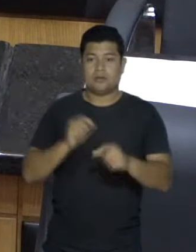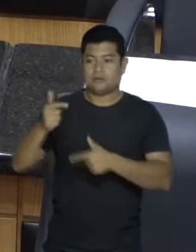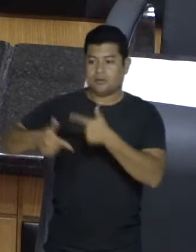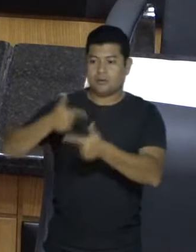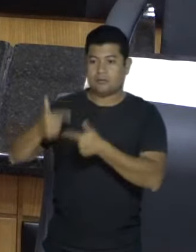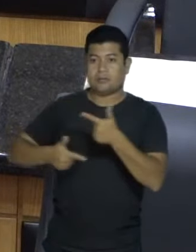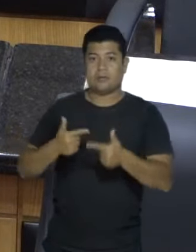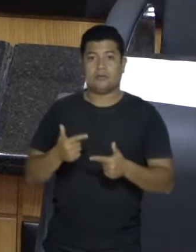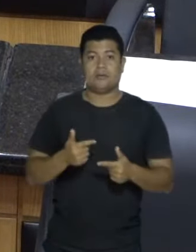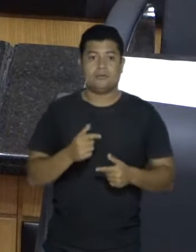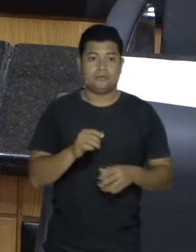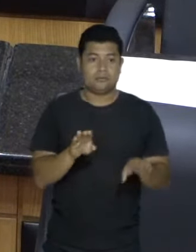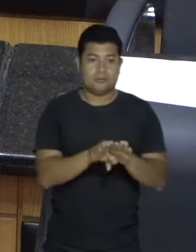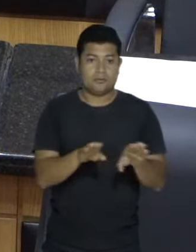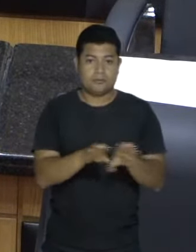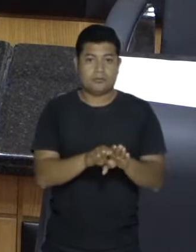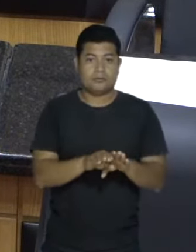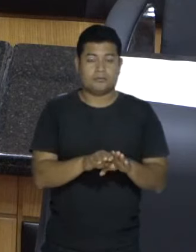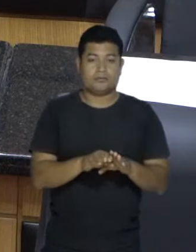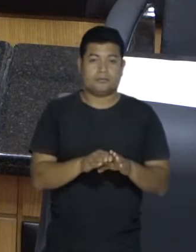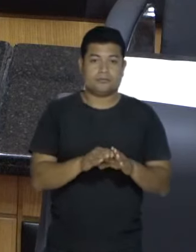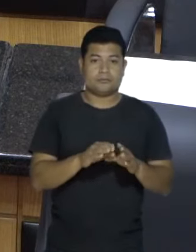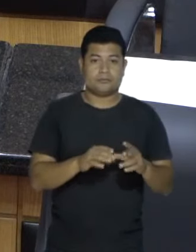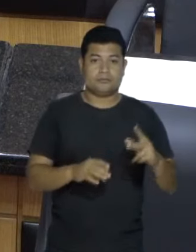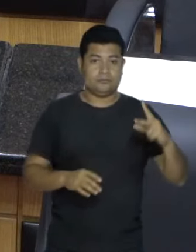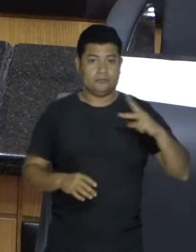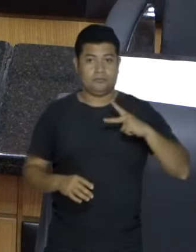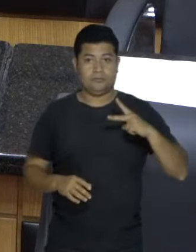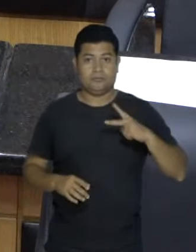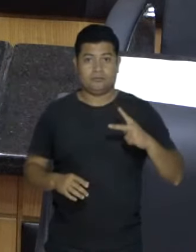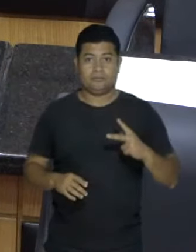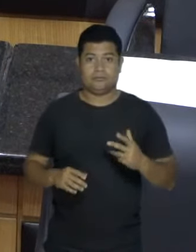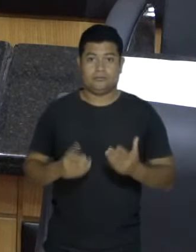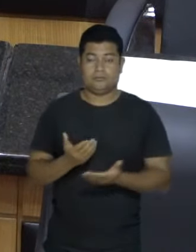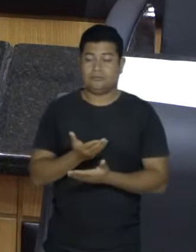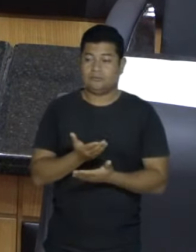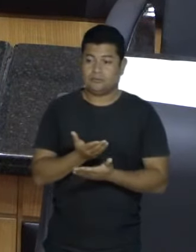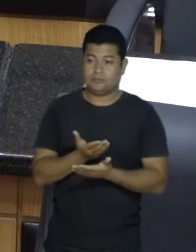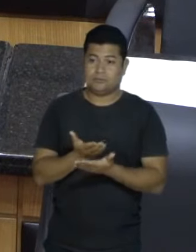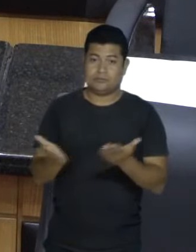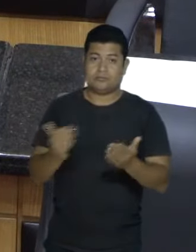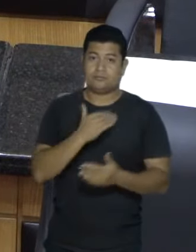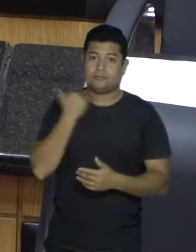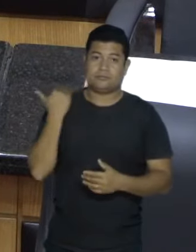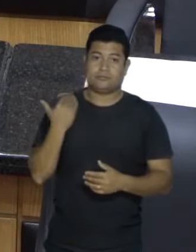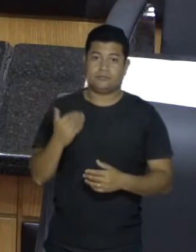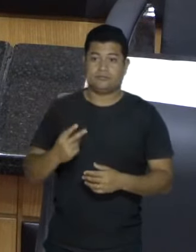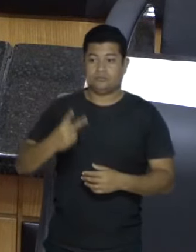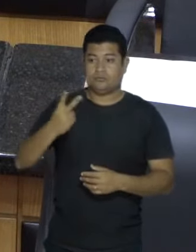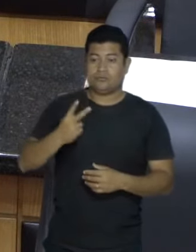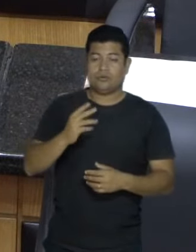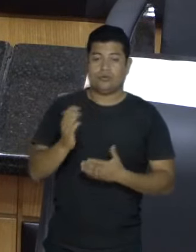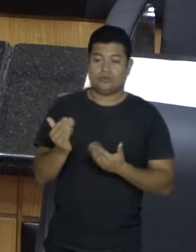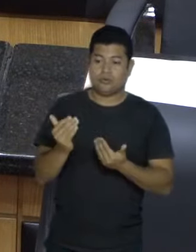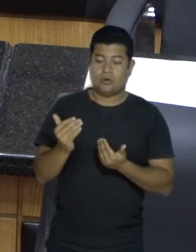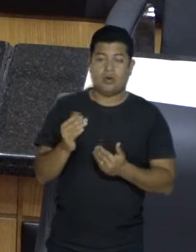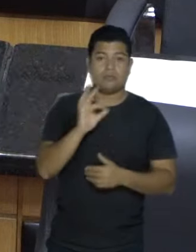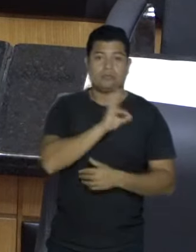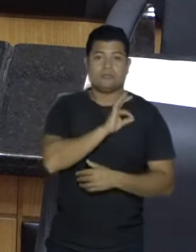aqui o caso senhor presidente é da semana passada onde tivemos a perda repentina de dois jovens policiais militares